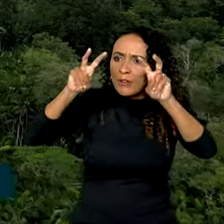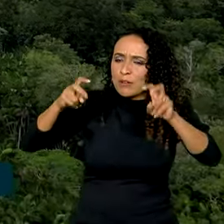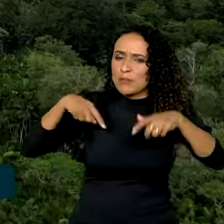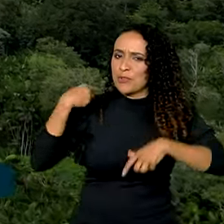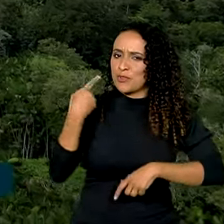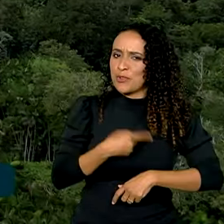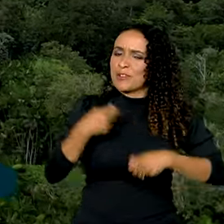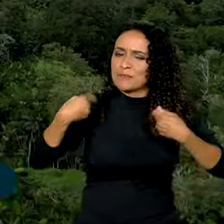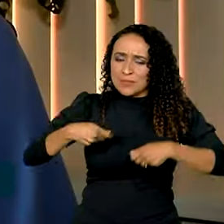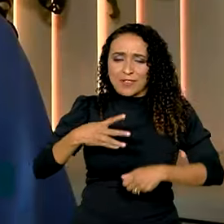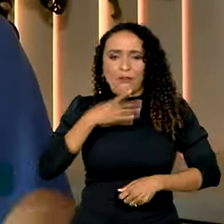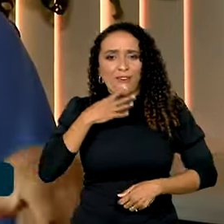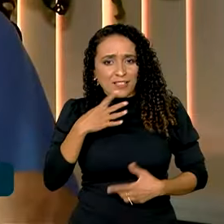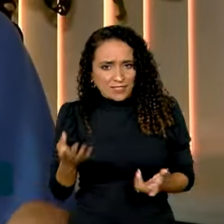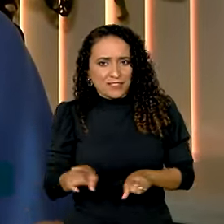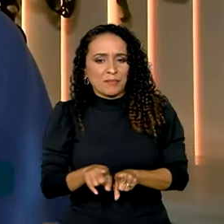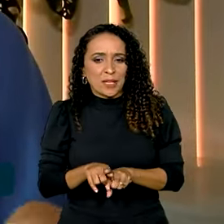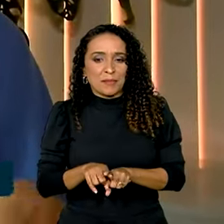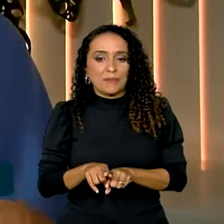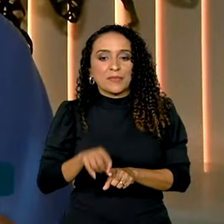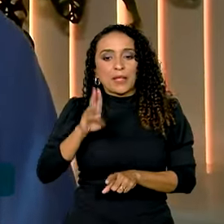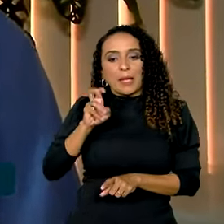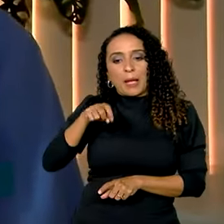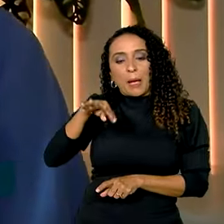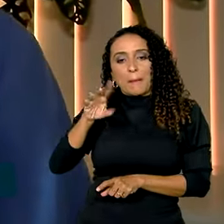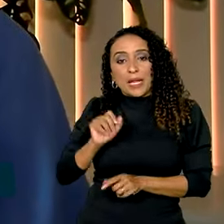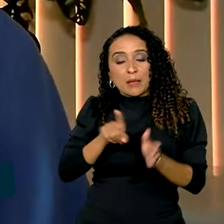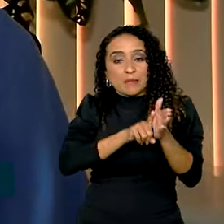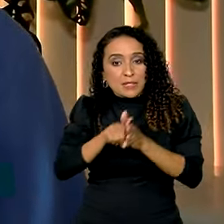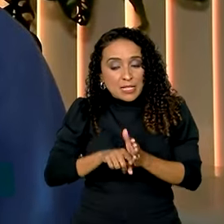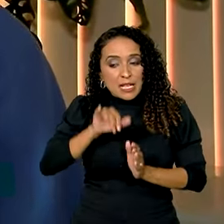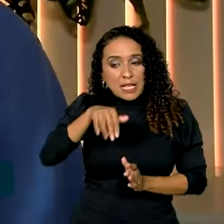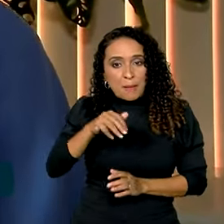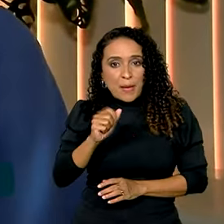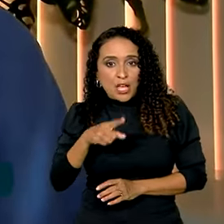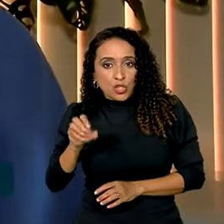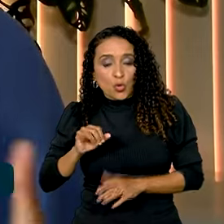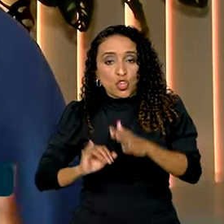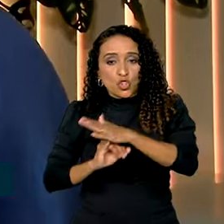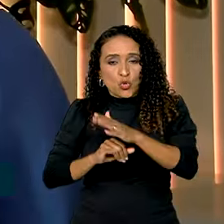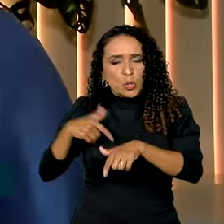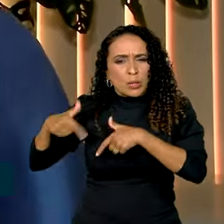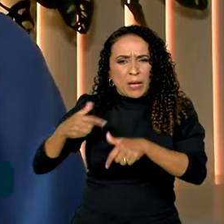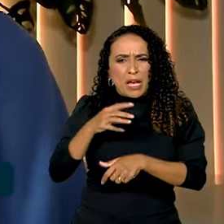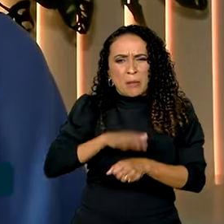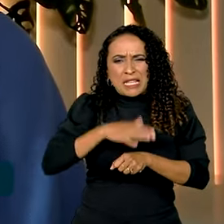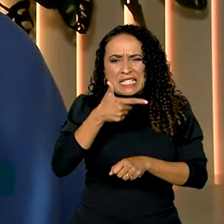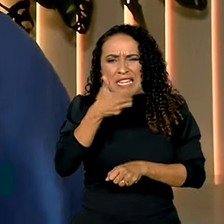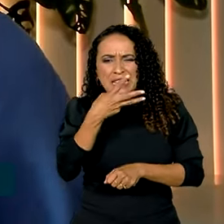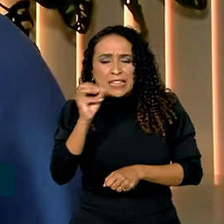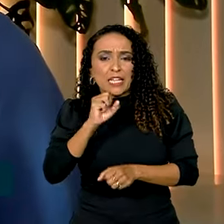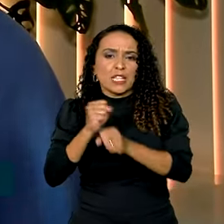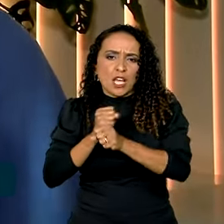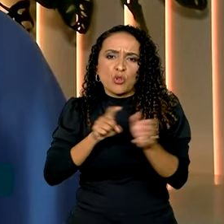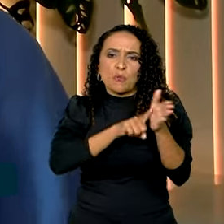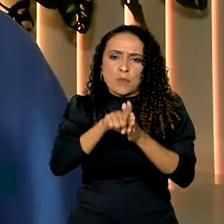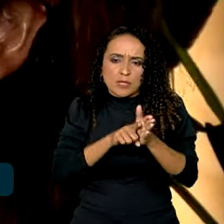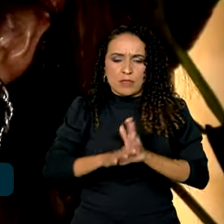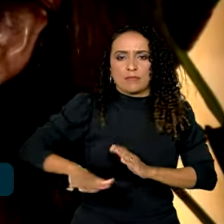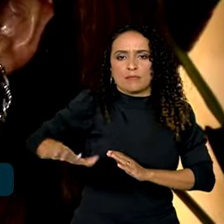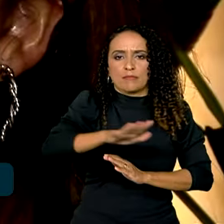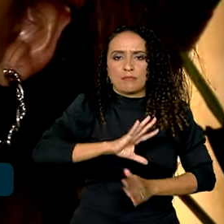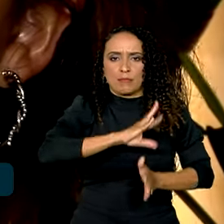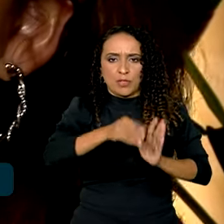nós precisam nos conhecer. Brenda é pesquisadora no Imazon, um instituto que trabalha há mais de 30 anos com pesquisa na